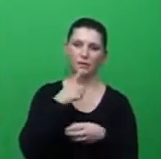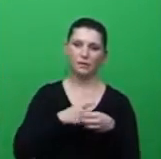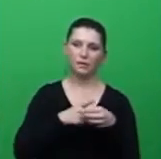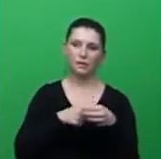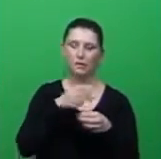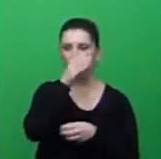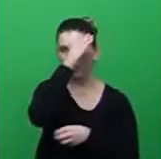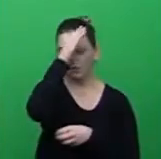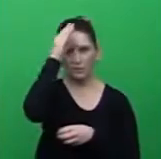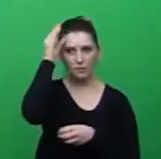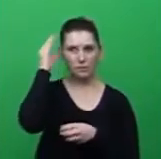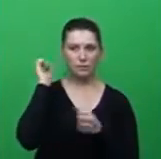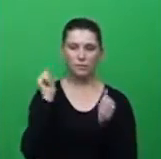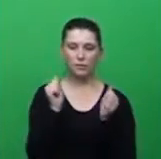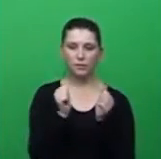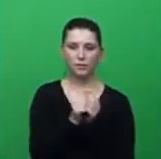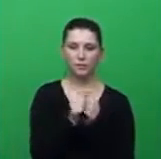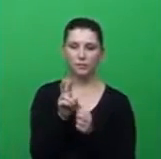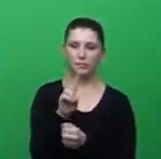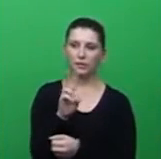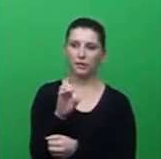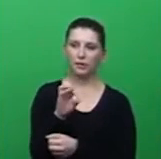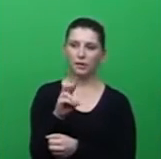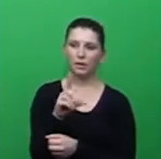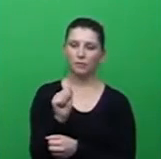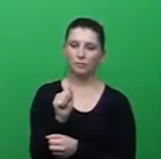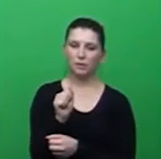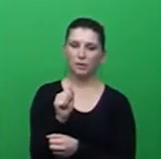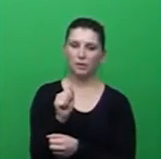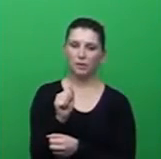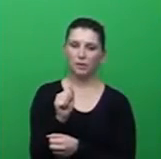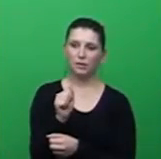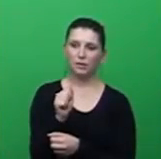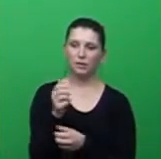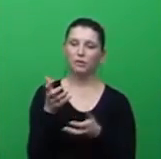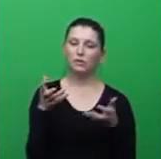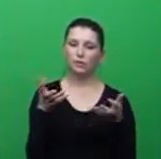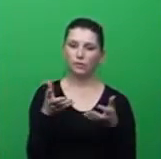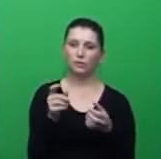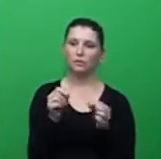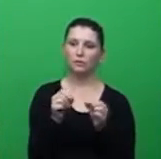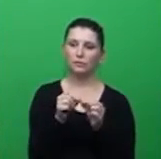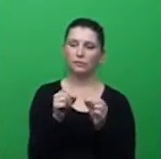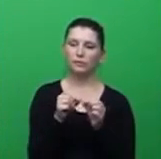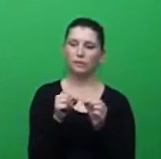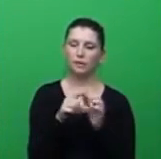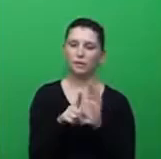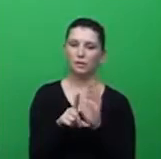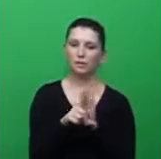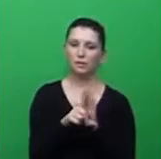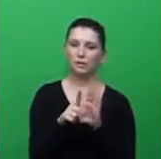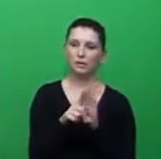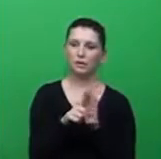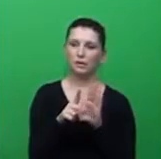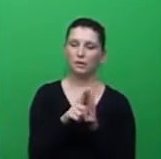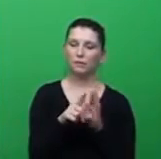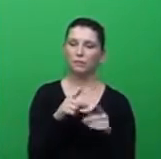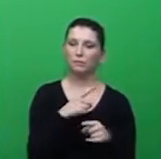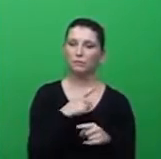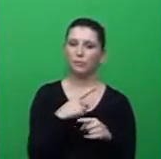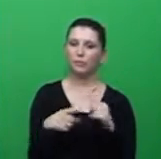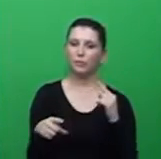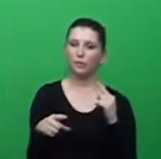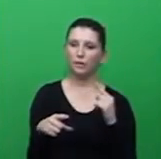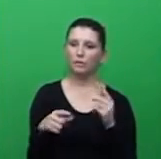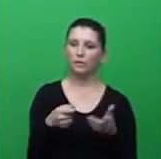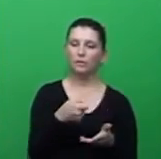juntamente com a vereadora Camila do Nascimento, aprovamos nessa casa, sancionada pelo prefeito, uma lei que proíbe a distribuição de